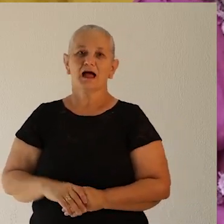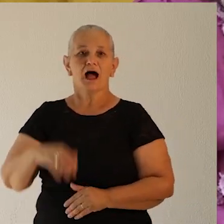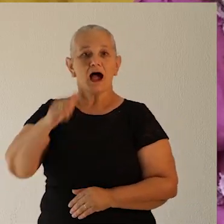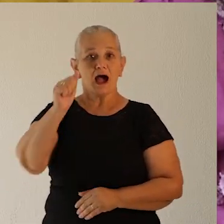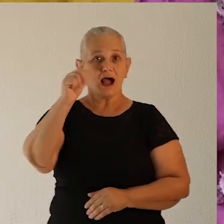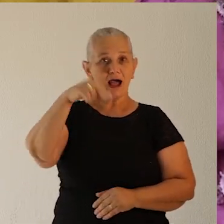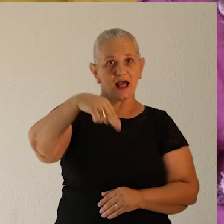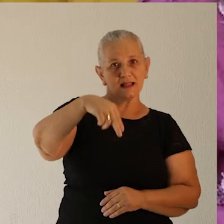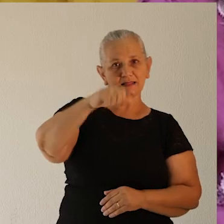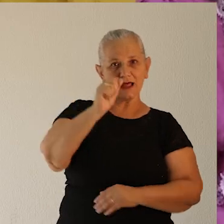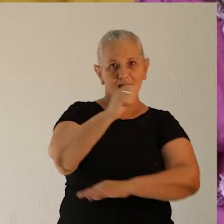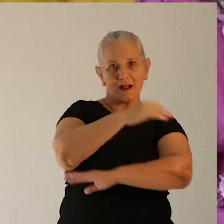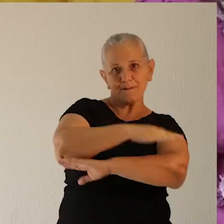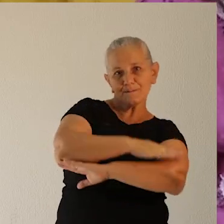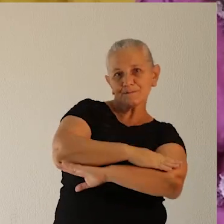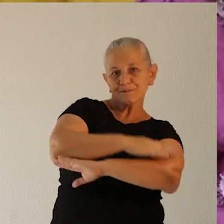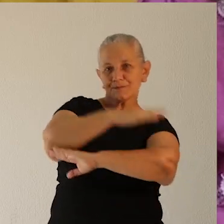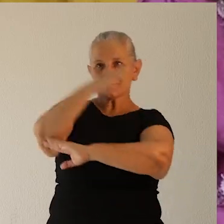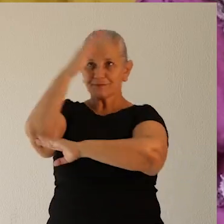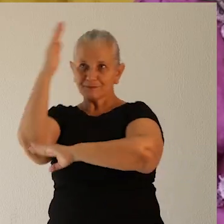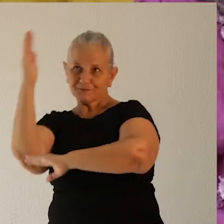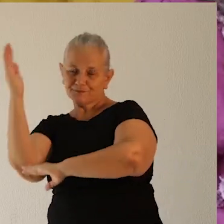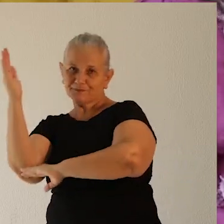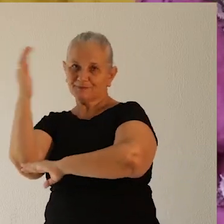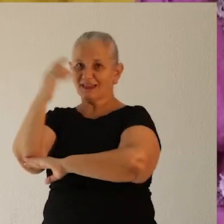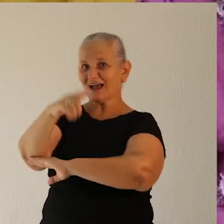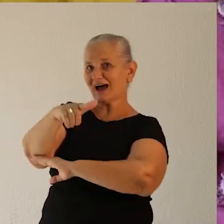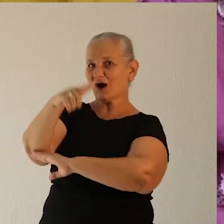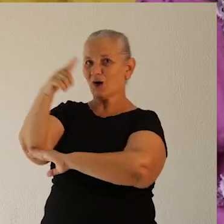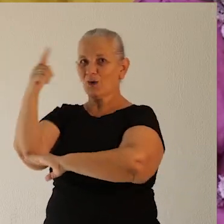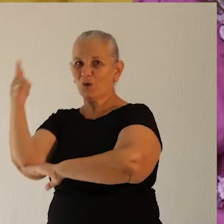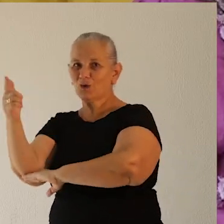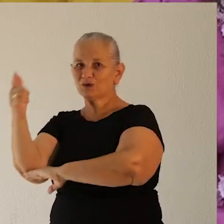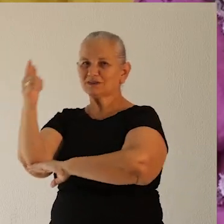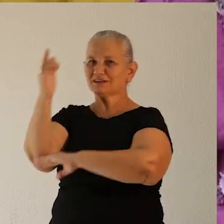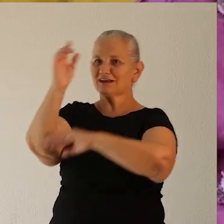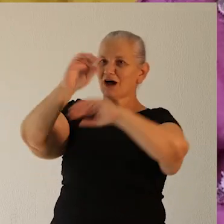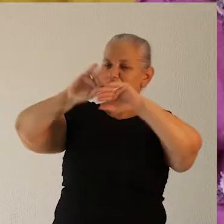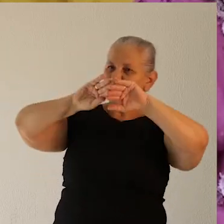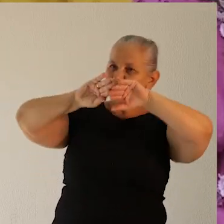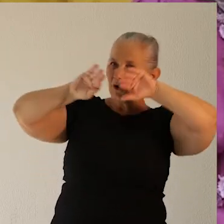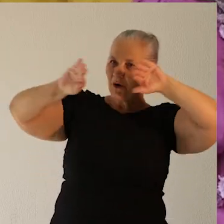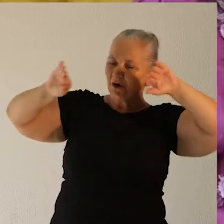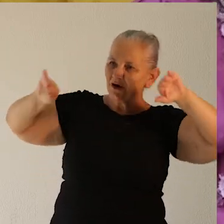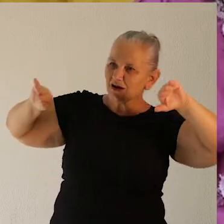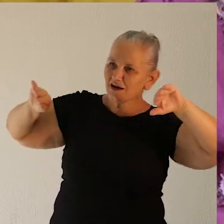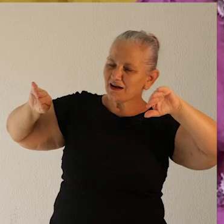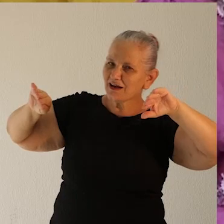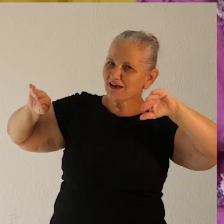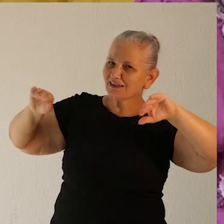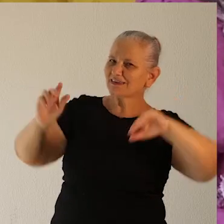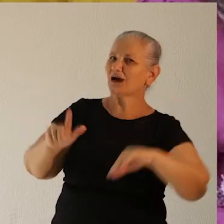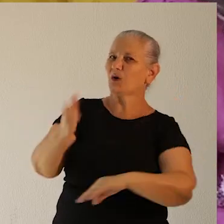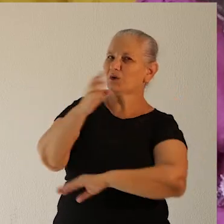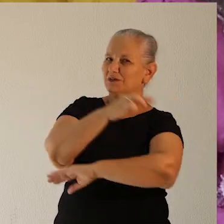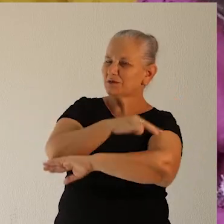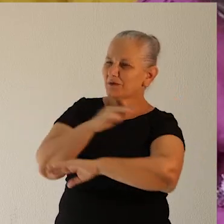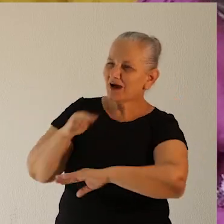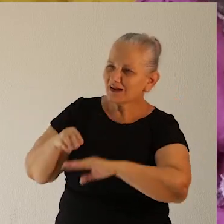Arabella abria a janela, Carolina erguia a cortina e Maria olhava e